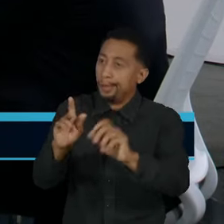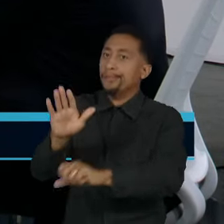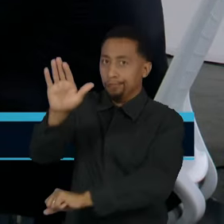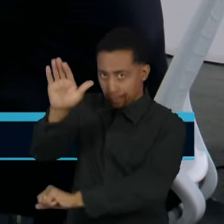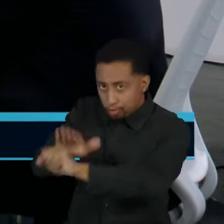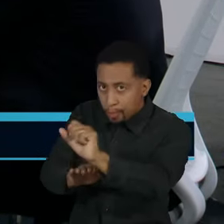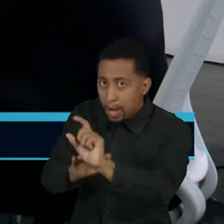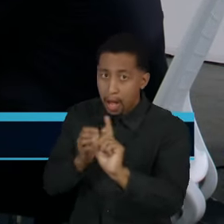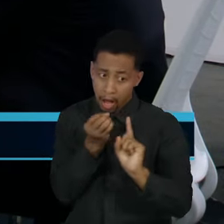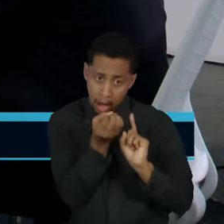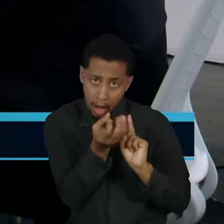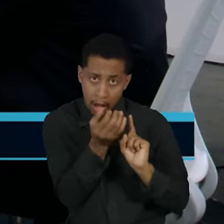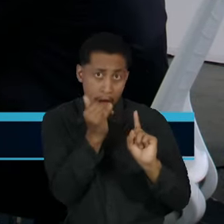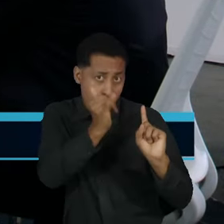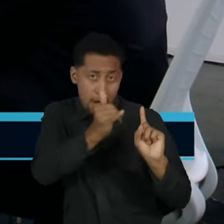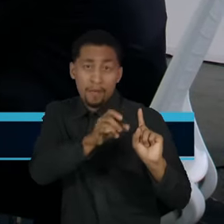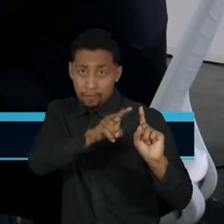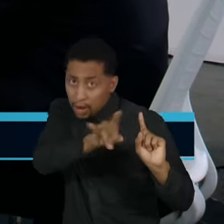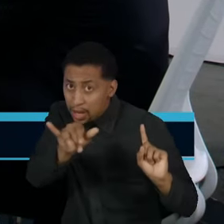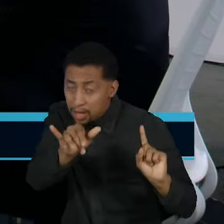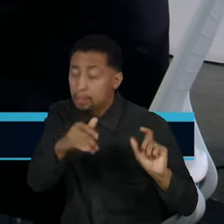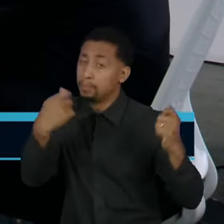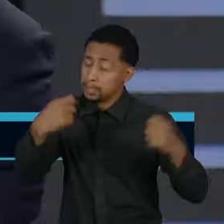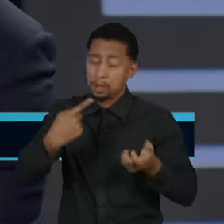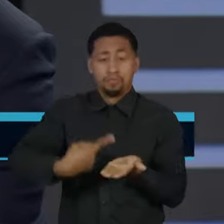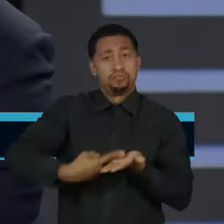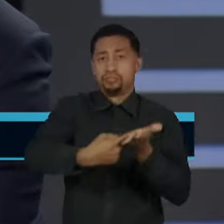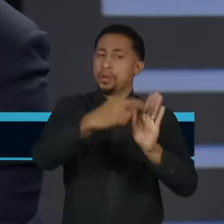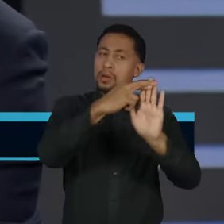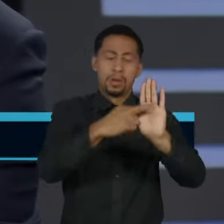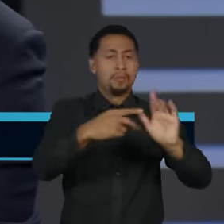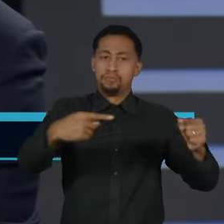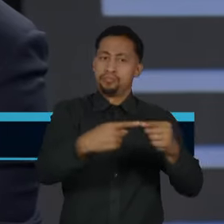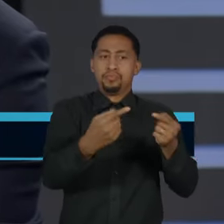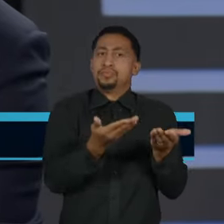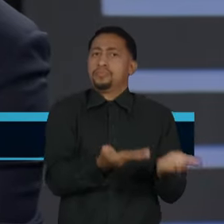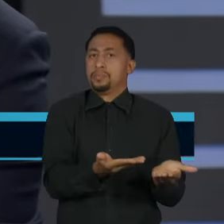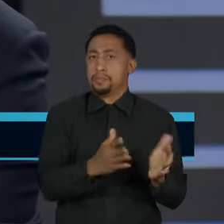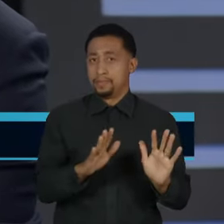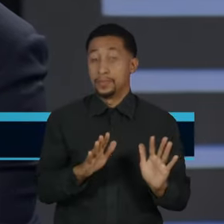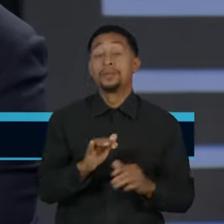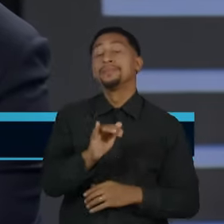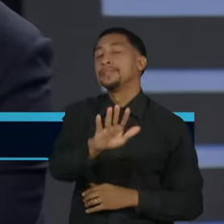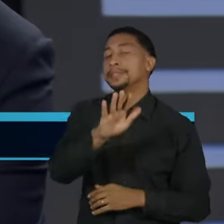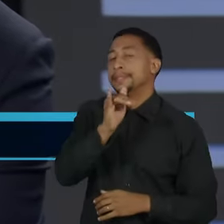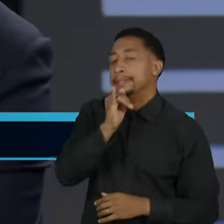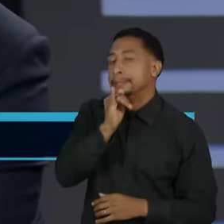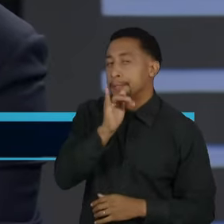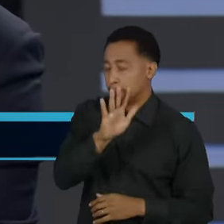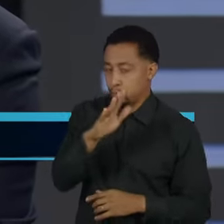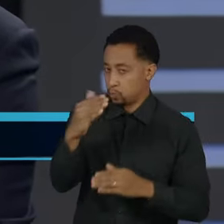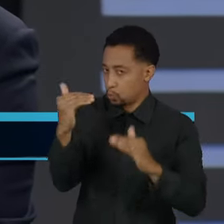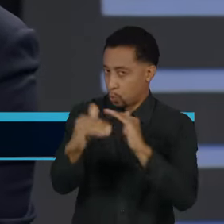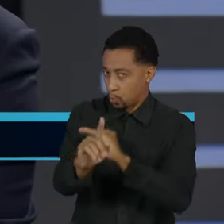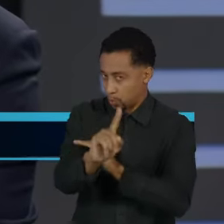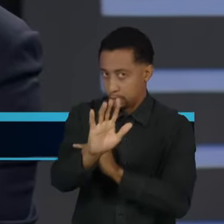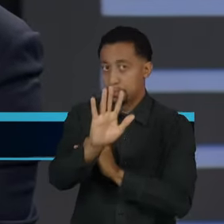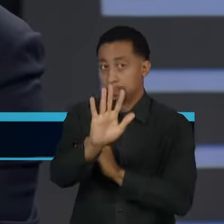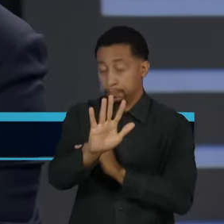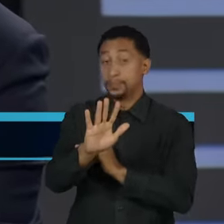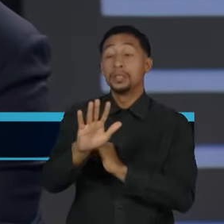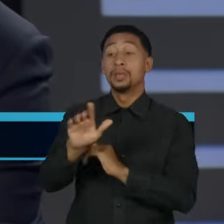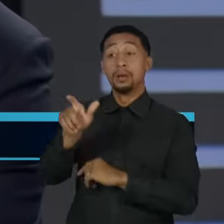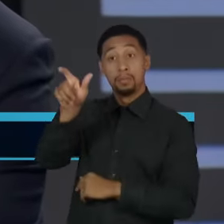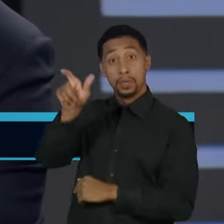que aquele que detém o foro está fazendo. Então, não há nenhum sentido. Por exemplo, se alguém que detém o foro, como no caso aí do